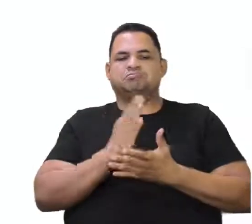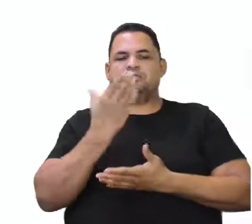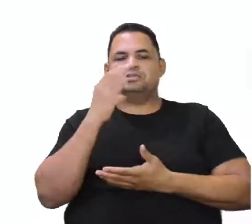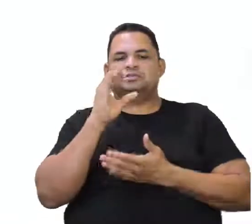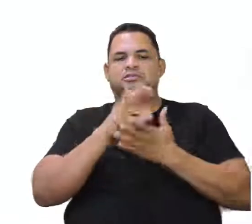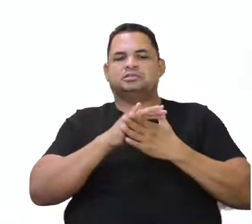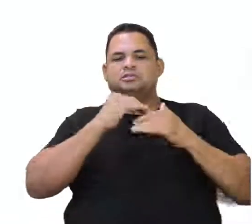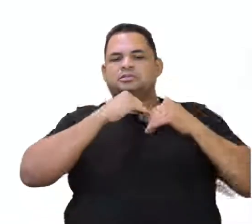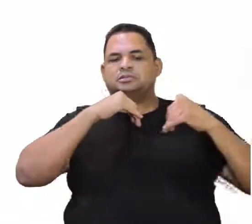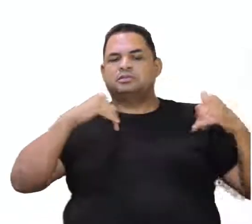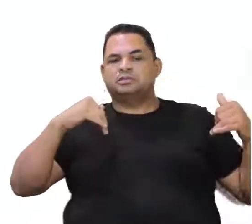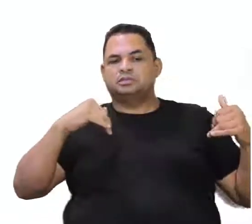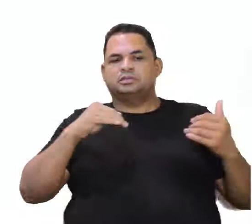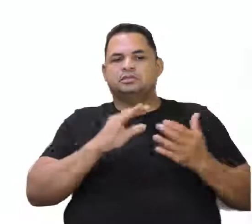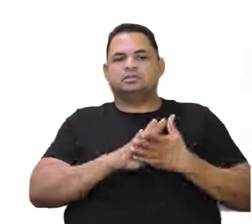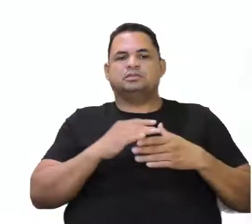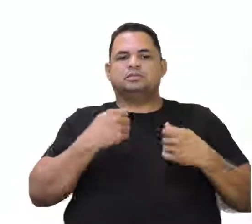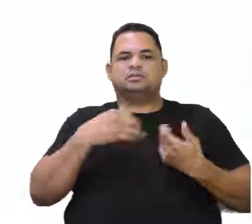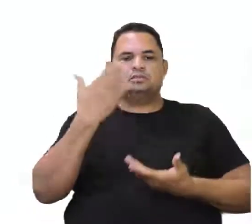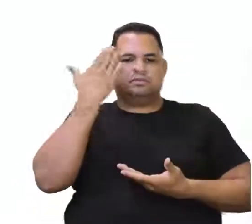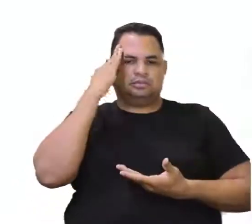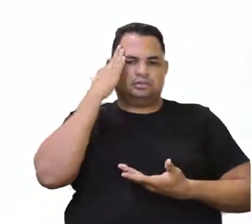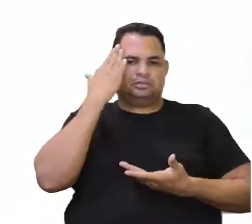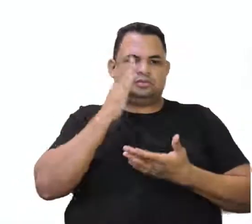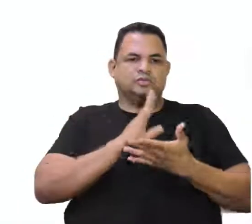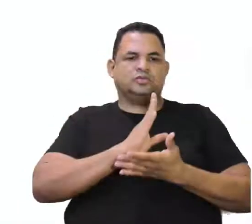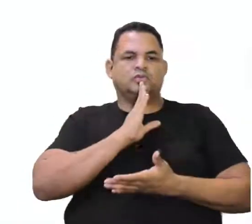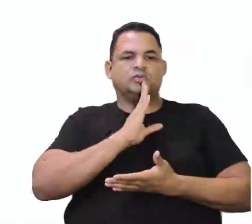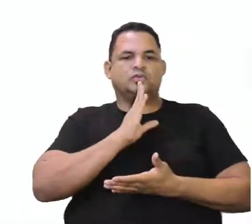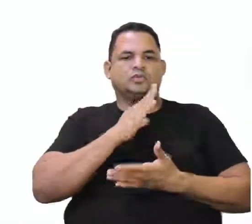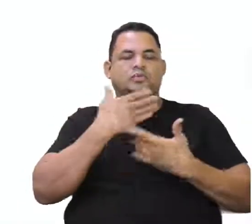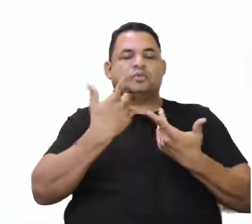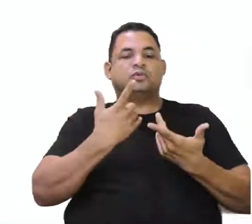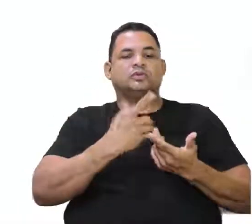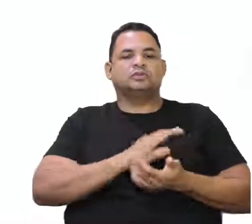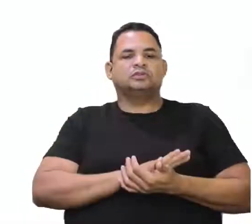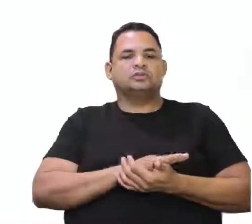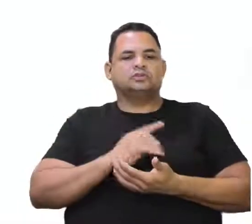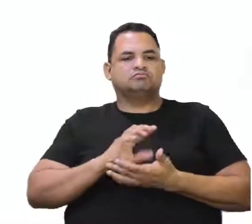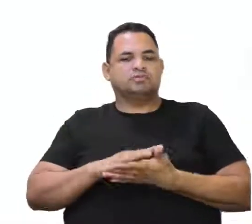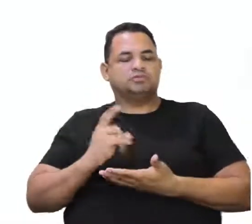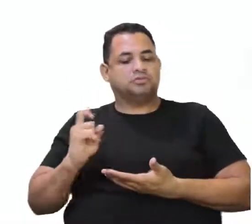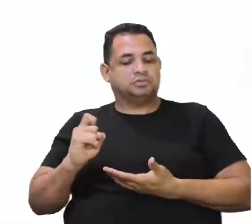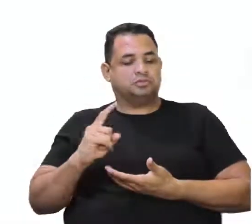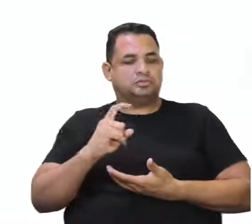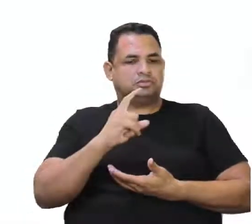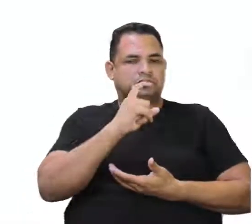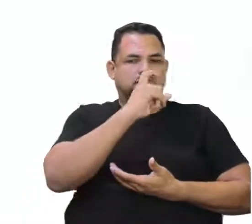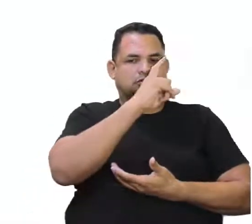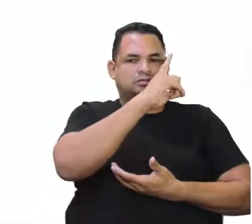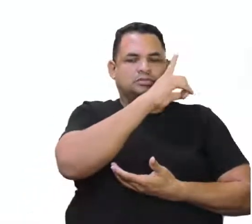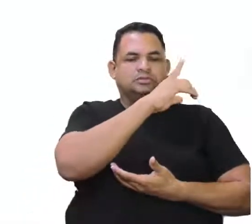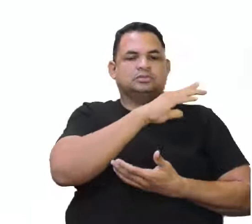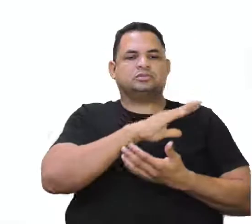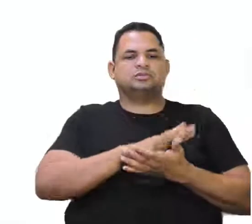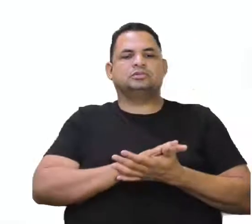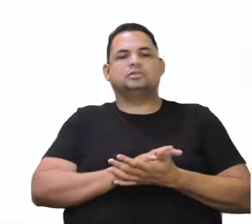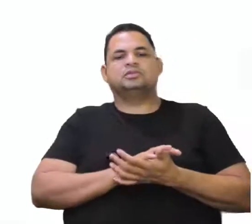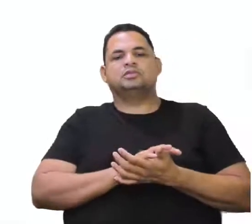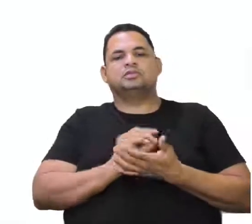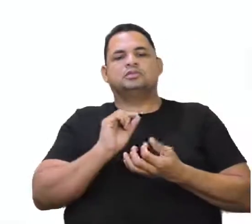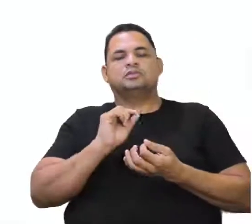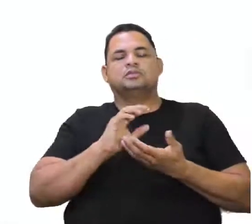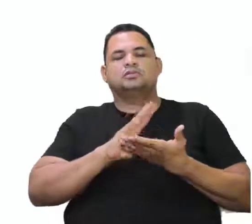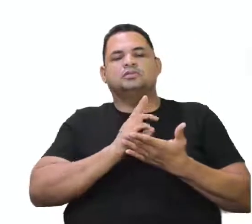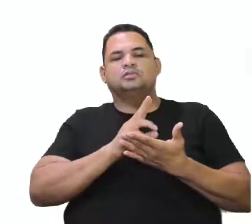ciência isolada. Para entendê-la, é necessário o quê, professora? Conhecer um pouco mais do que é a evolução,